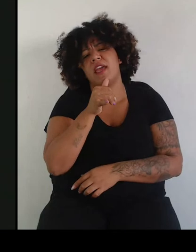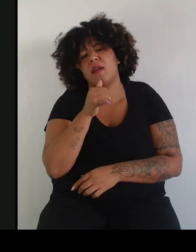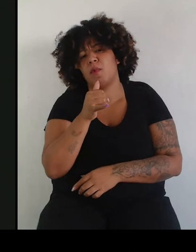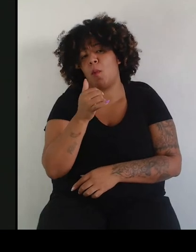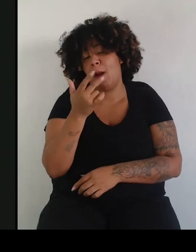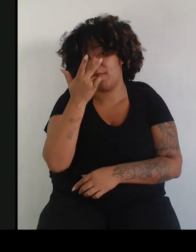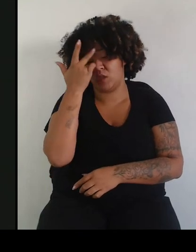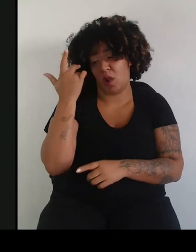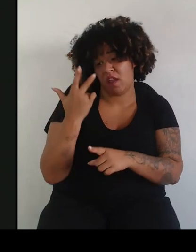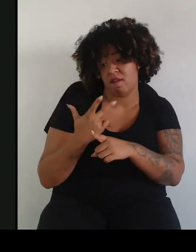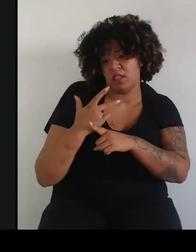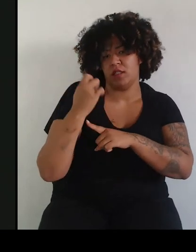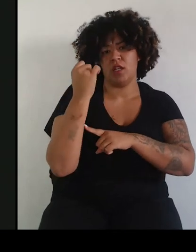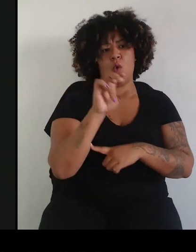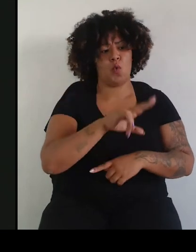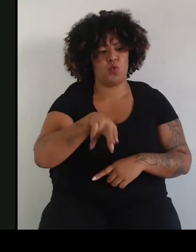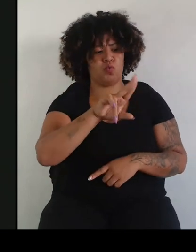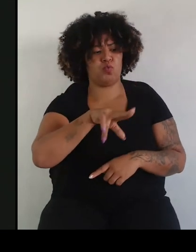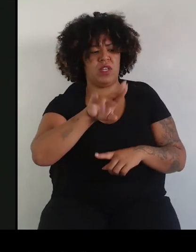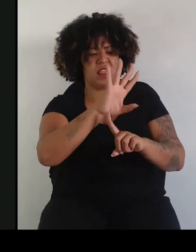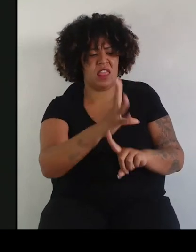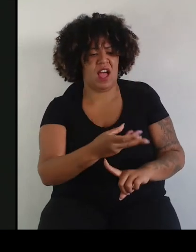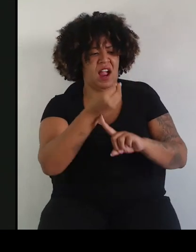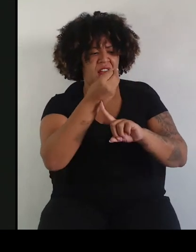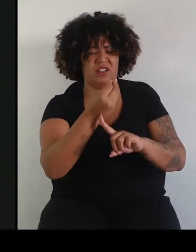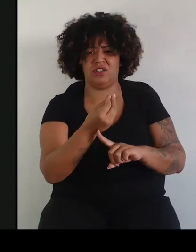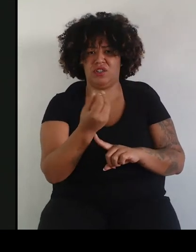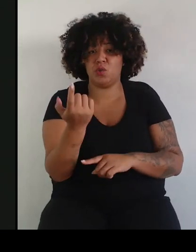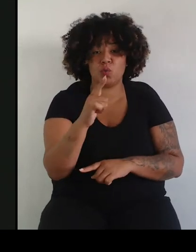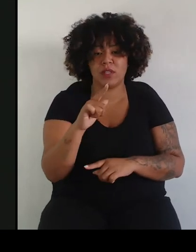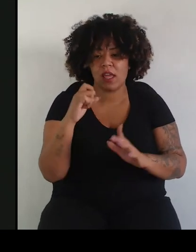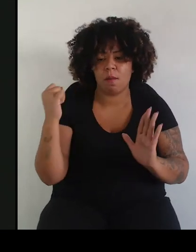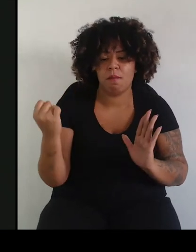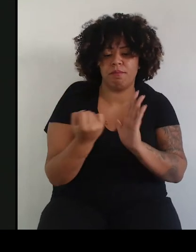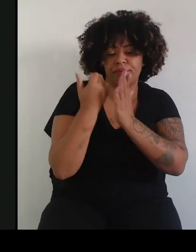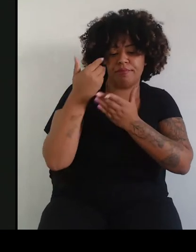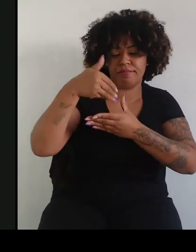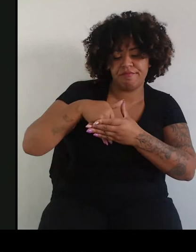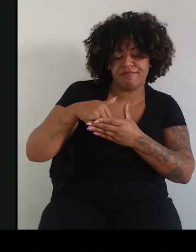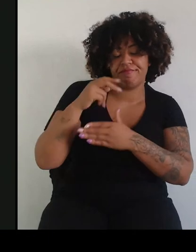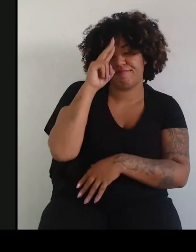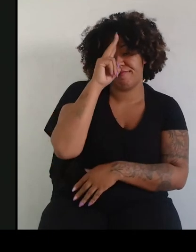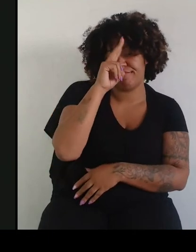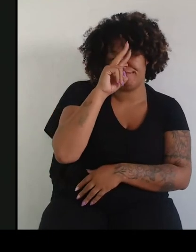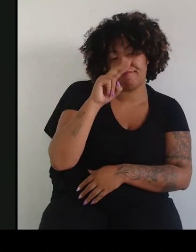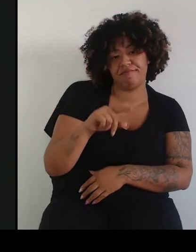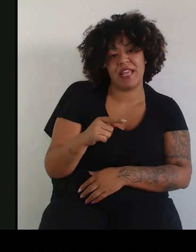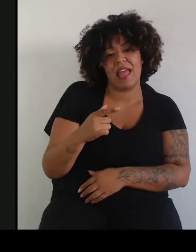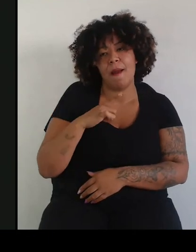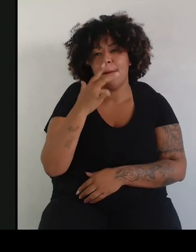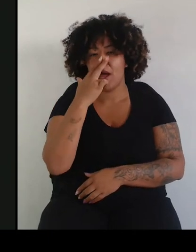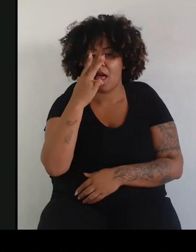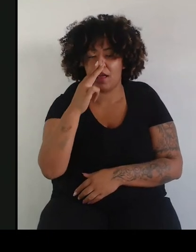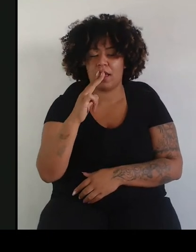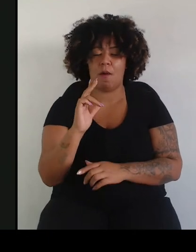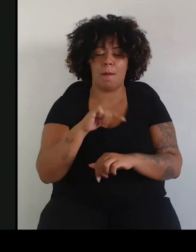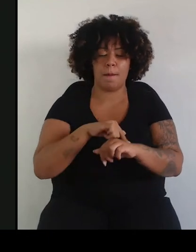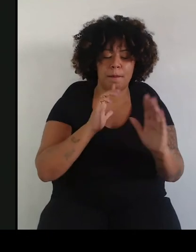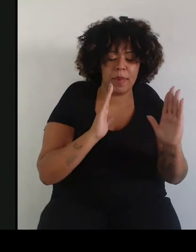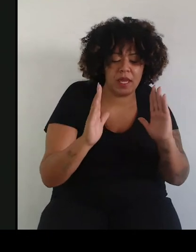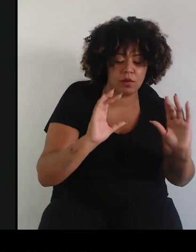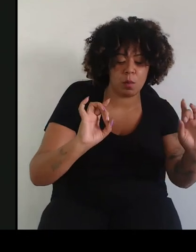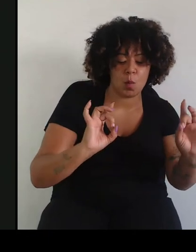numa sequência de ismos históricos ela tem um vai e vem temporal porque